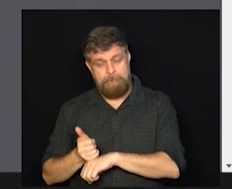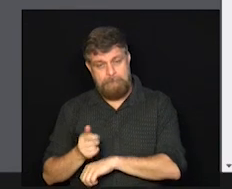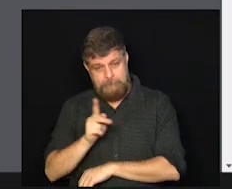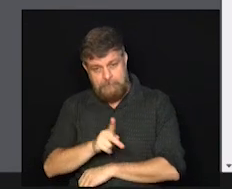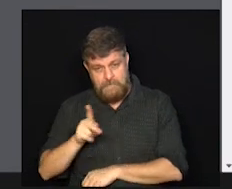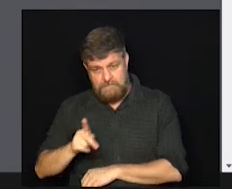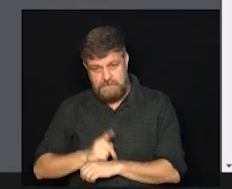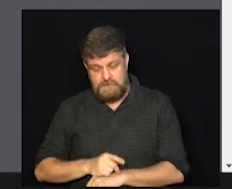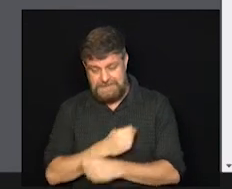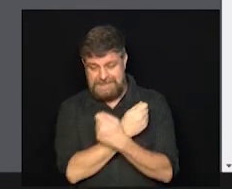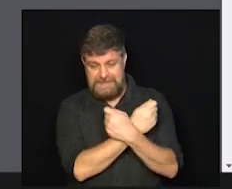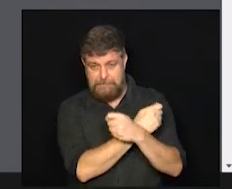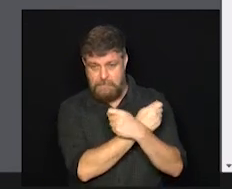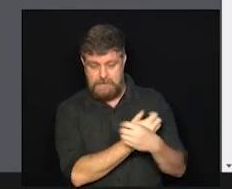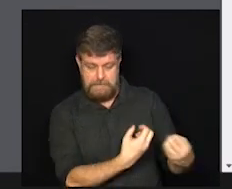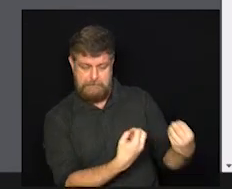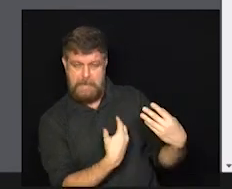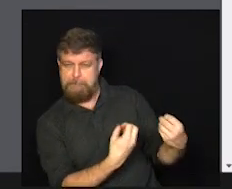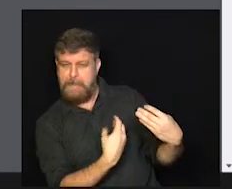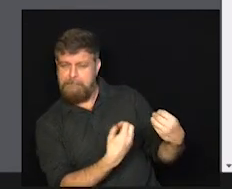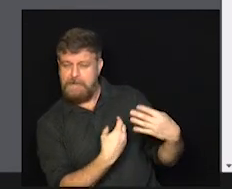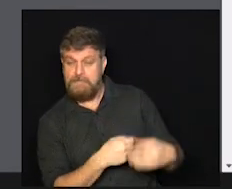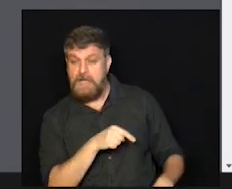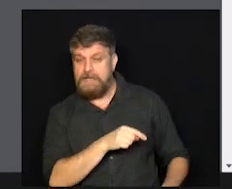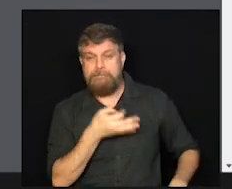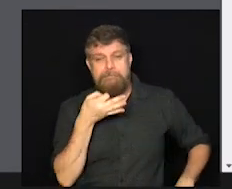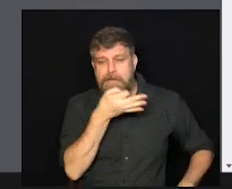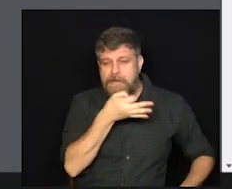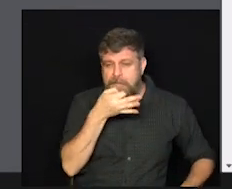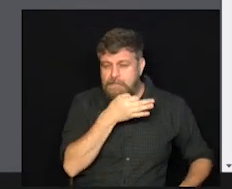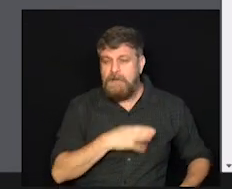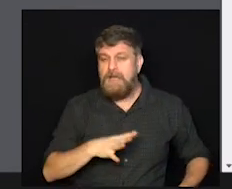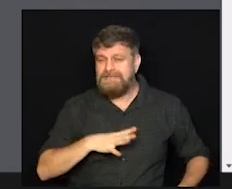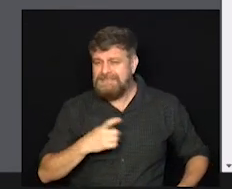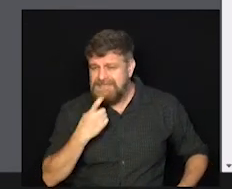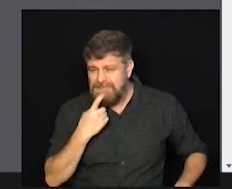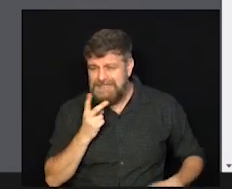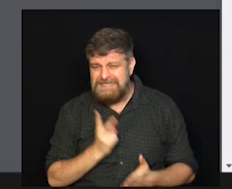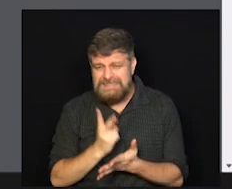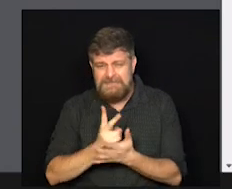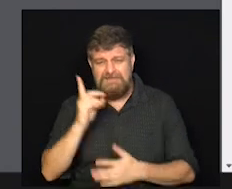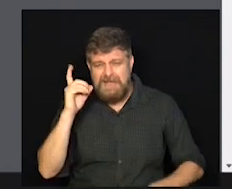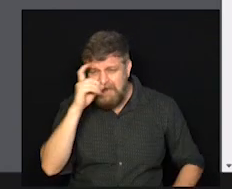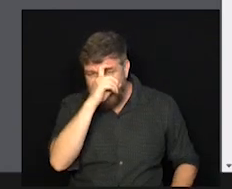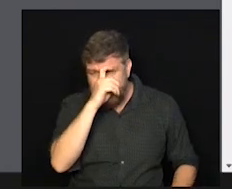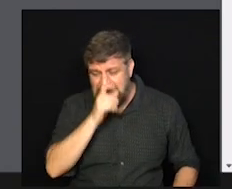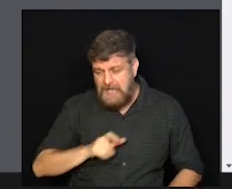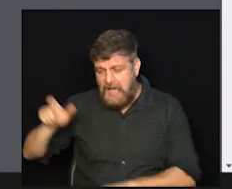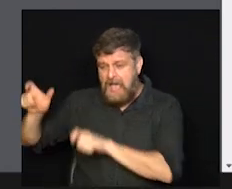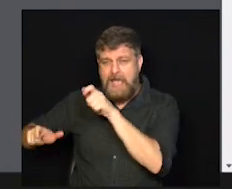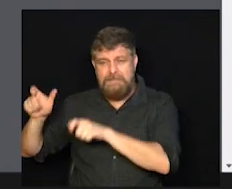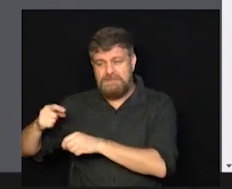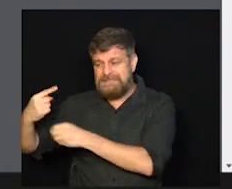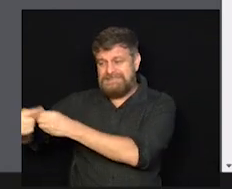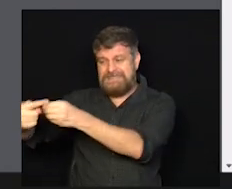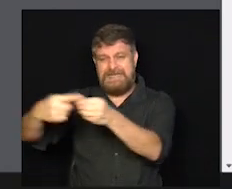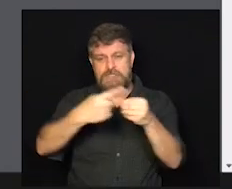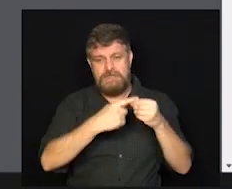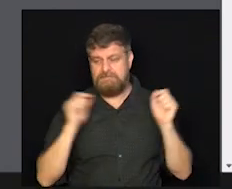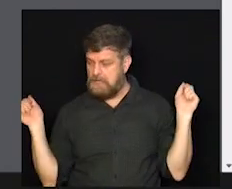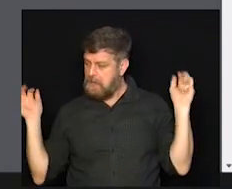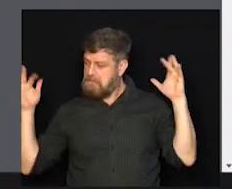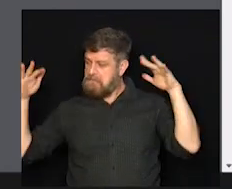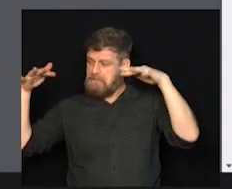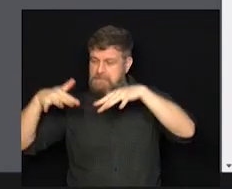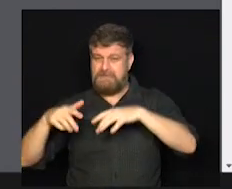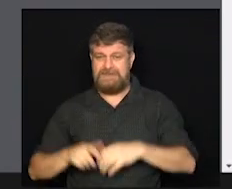PUC Campinas, como ele falou que Campinas sempre teve uma dificuldade com quem veio de fora para a sua cidade. E sempre tratou de uma